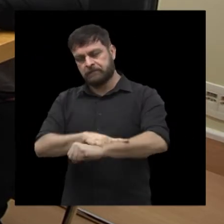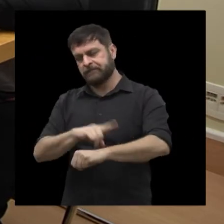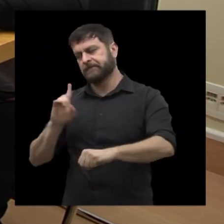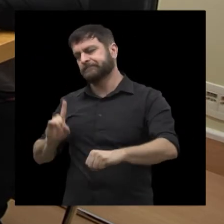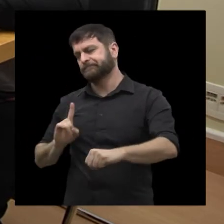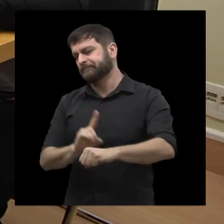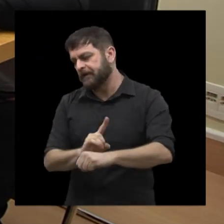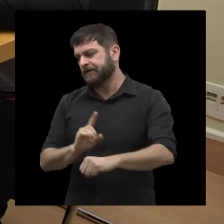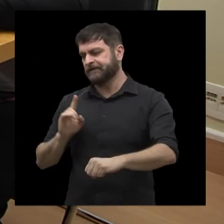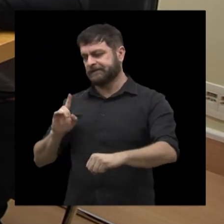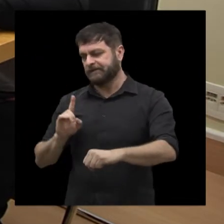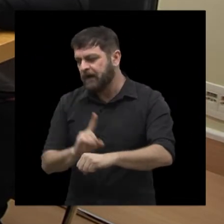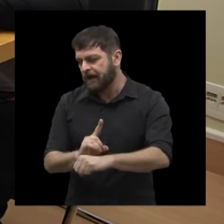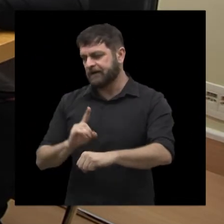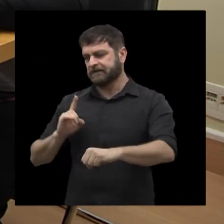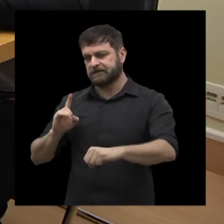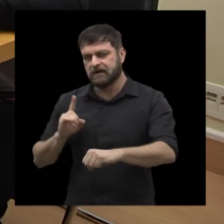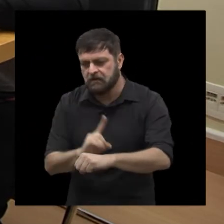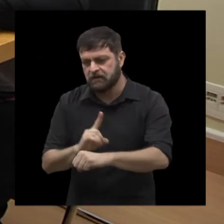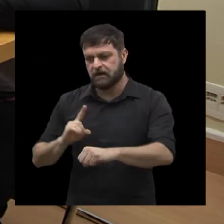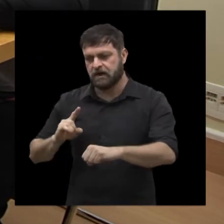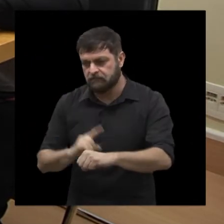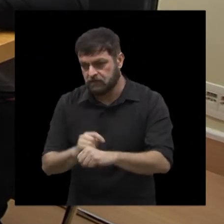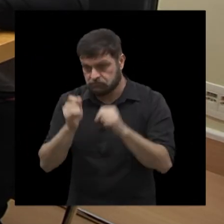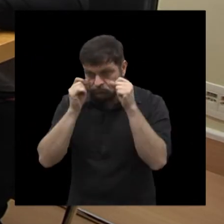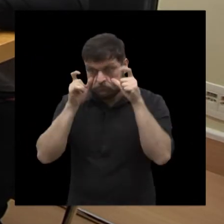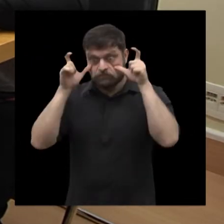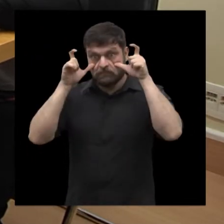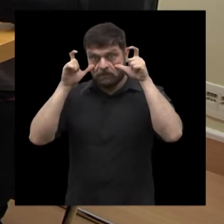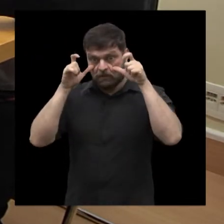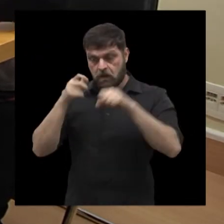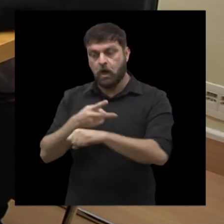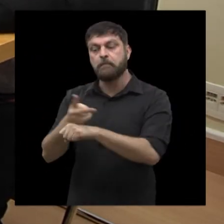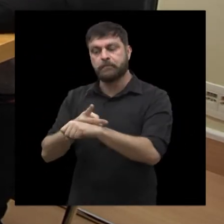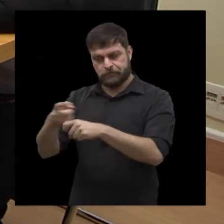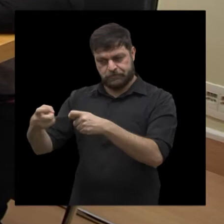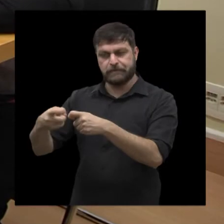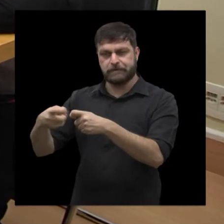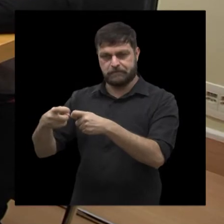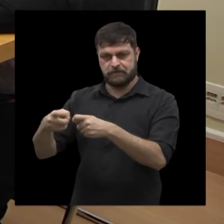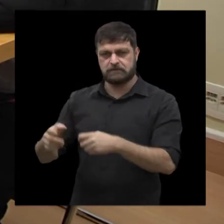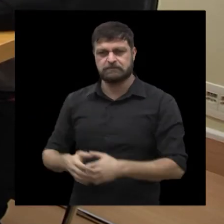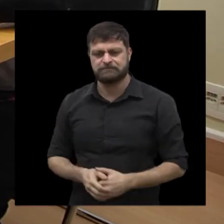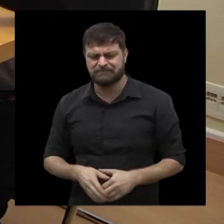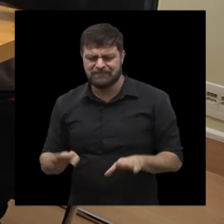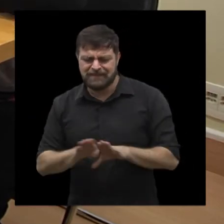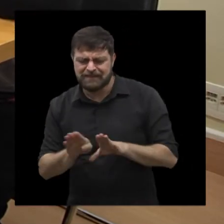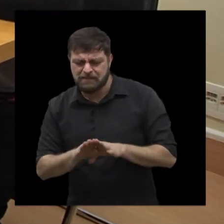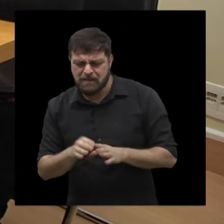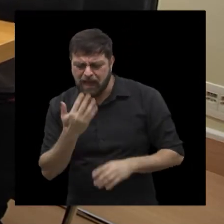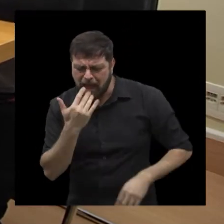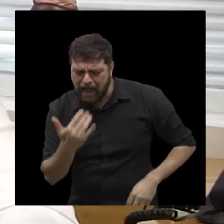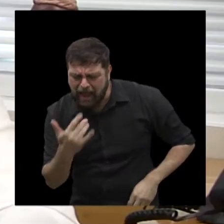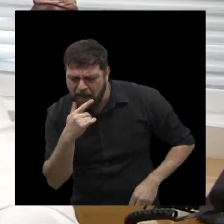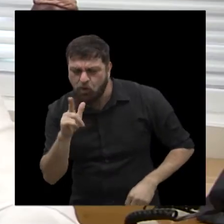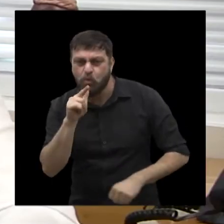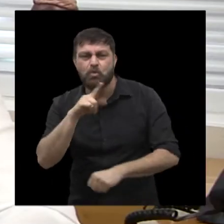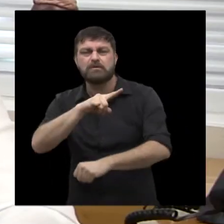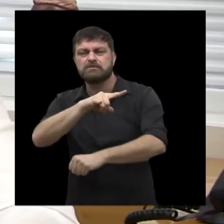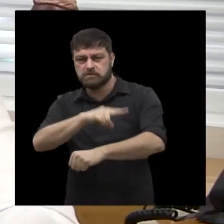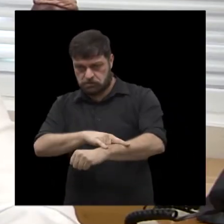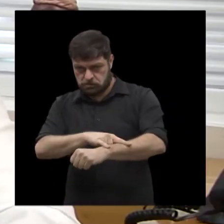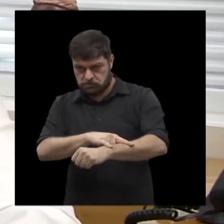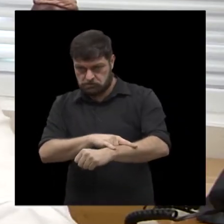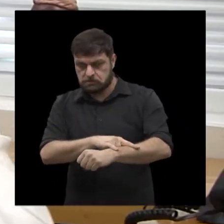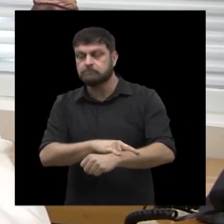Isso, é para você ficar atento e procurar um atendimento especializado. E o aspecto do xixi tem a ver? Tem a